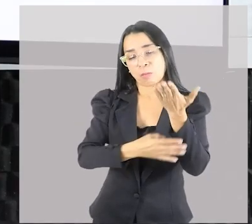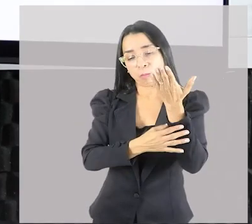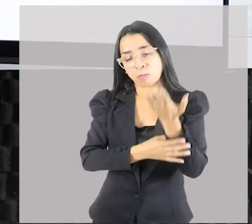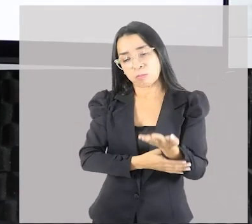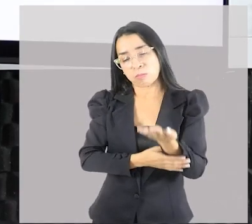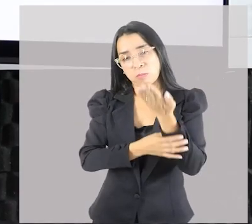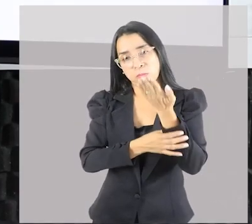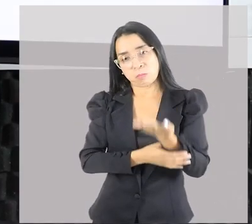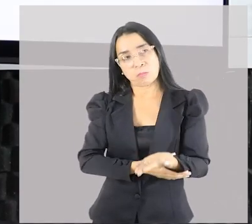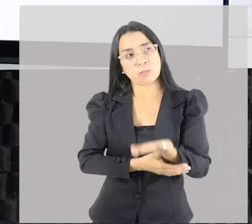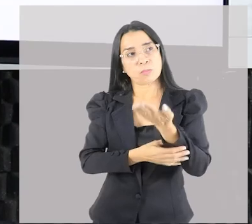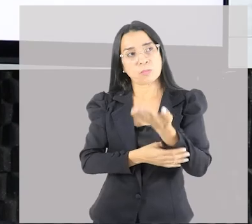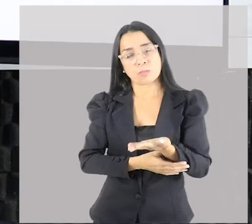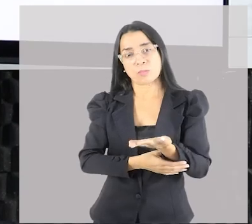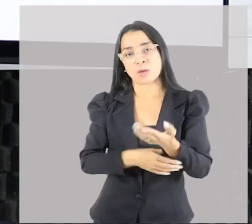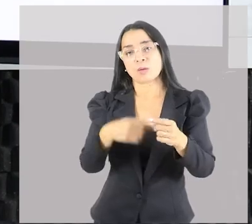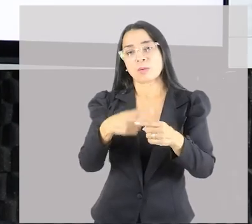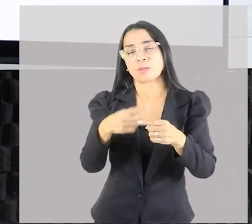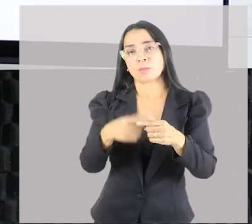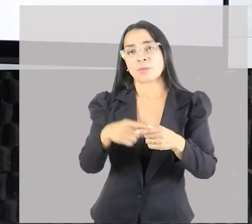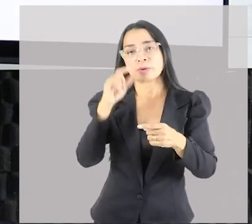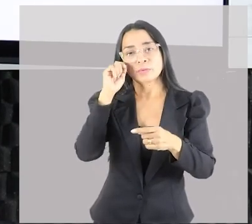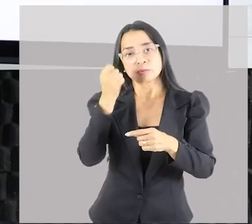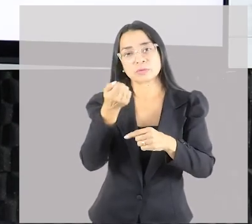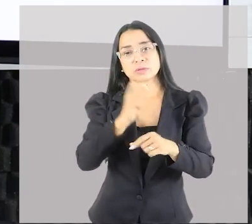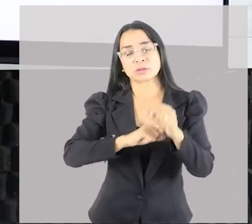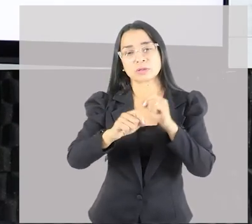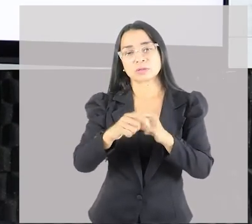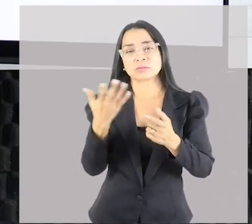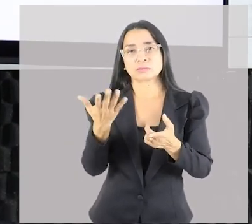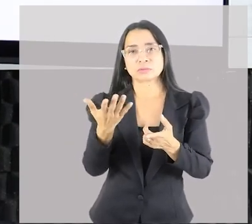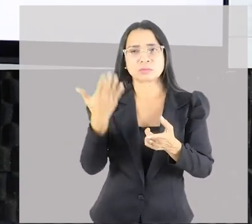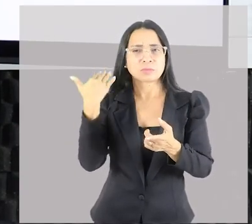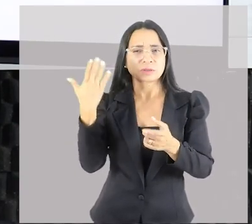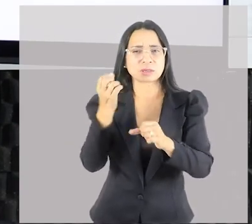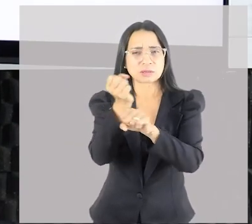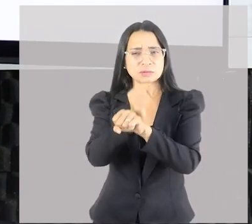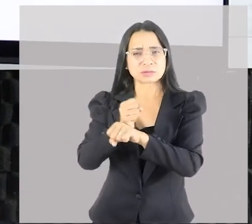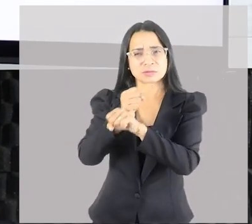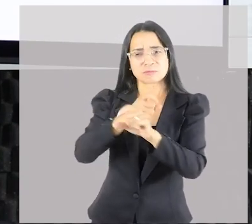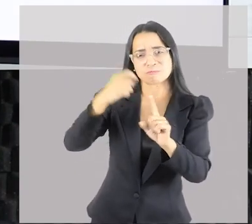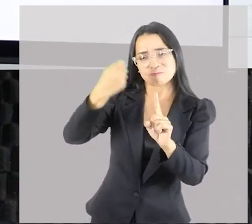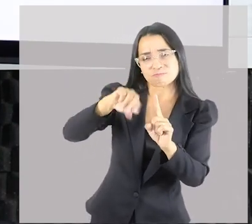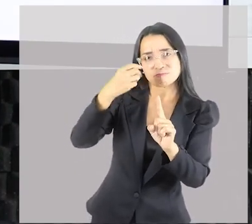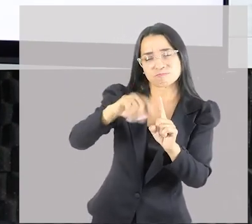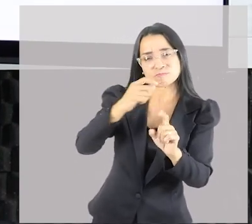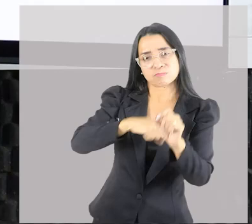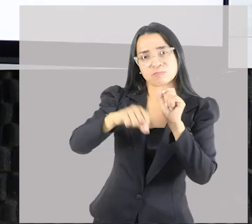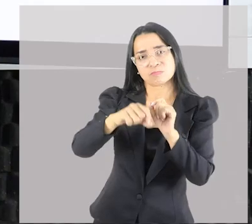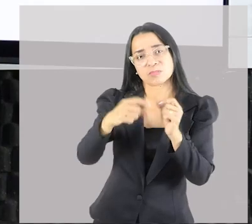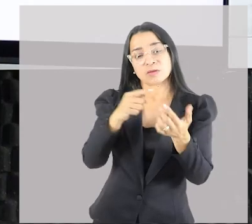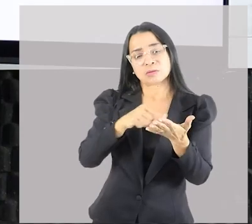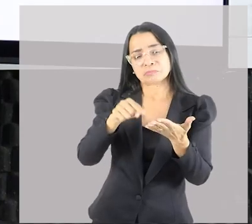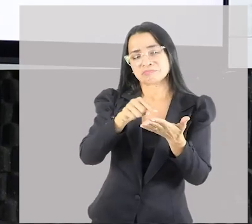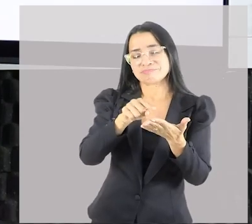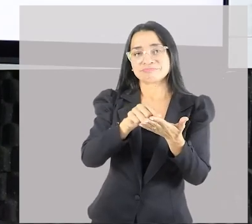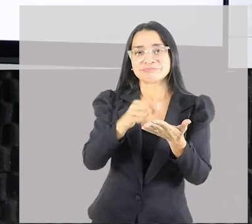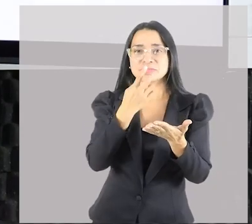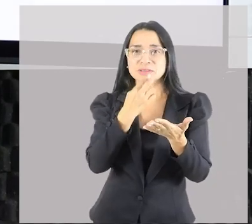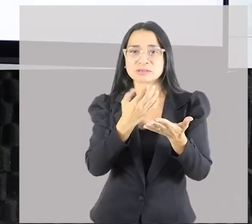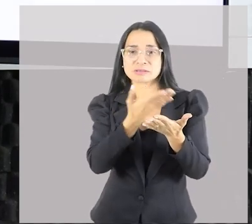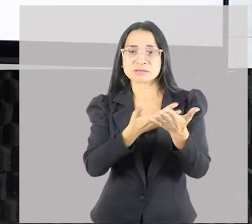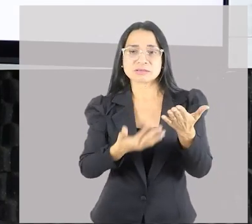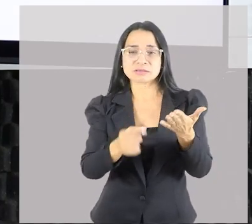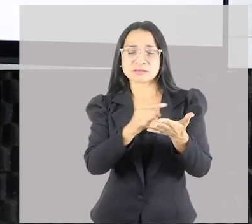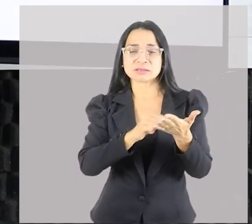ó. Por quê? Porque os negros que eram castigados, escravizados, machucavam os dedos e, em função disso, utilizavam a